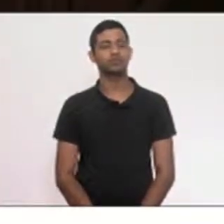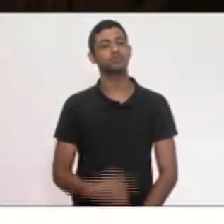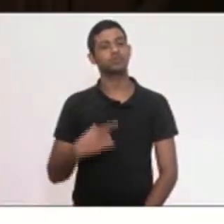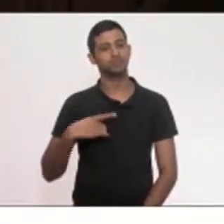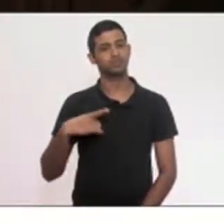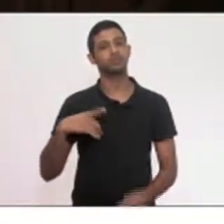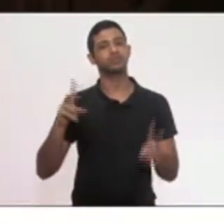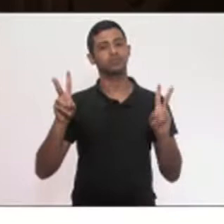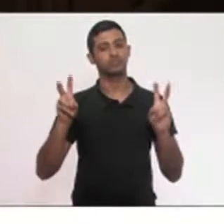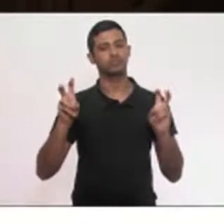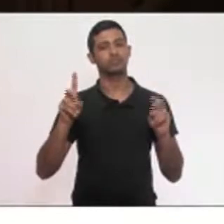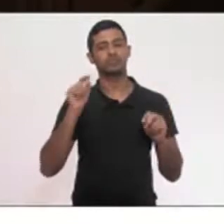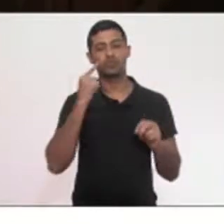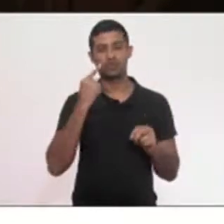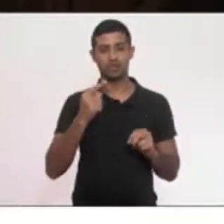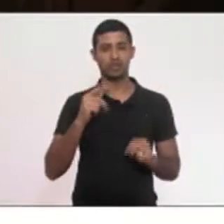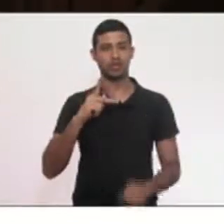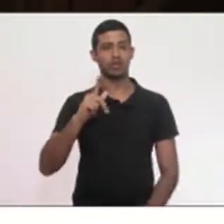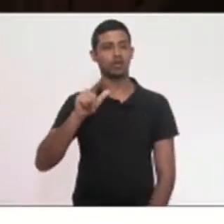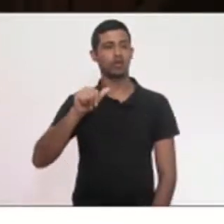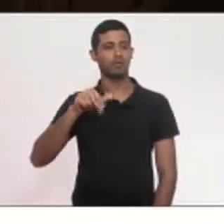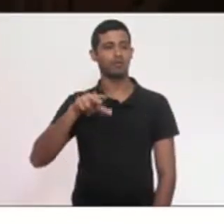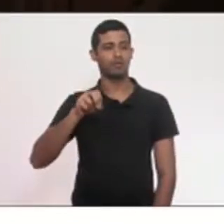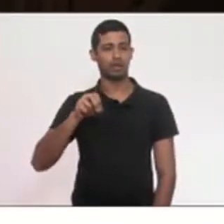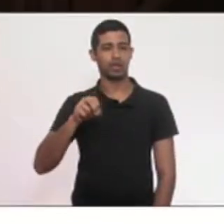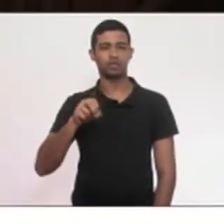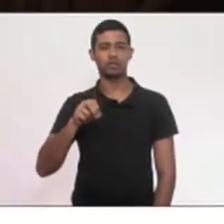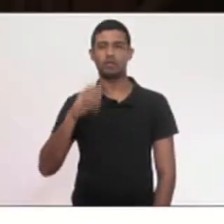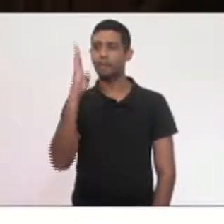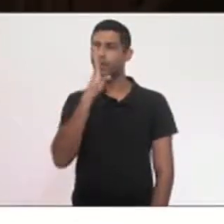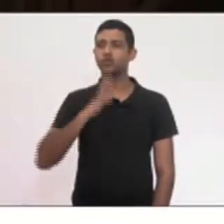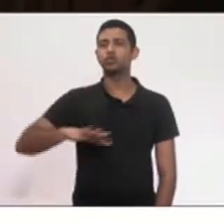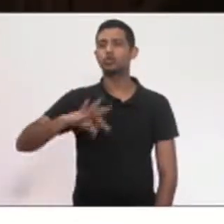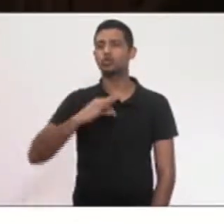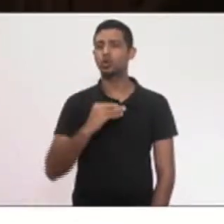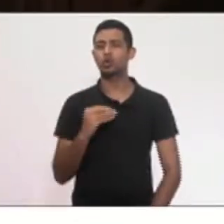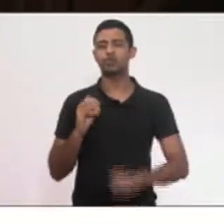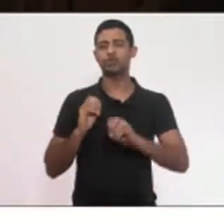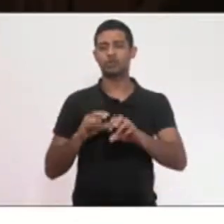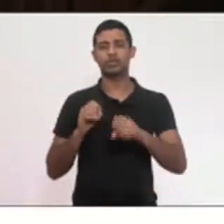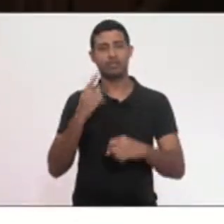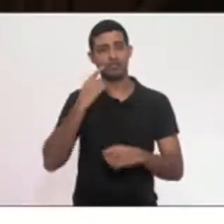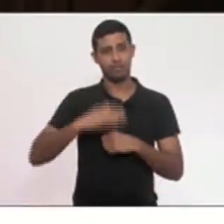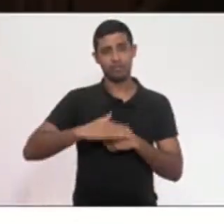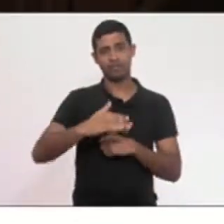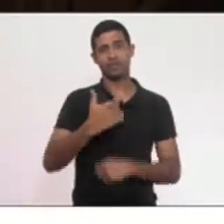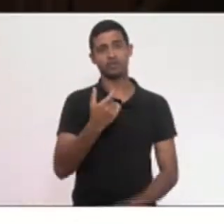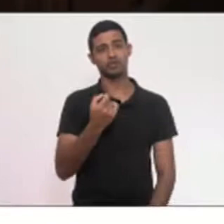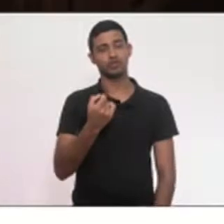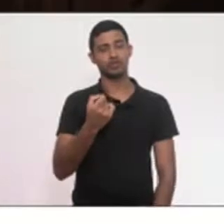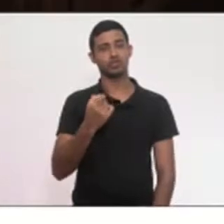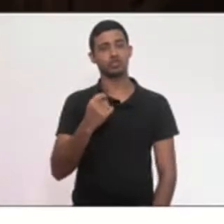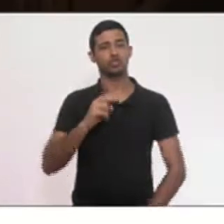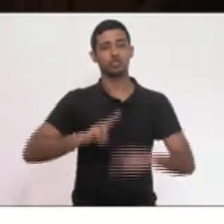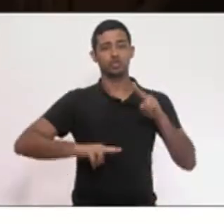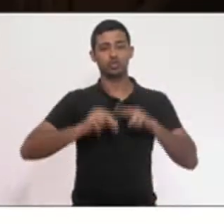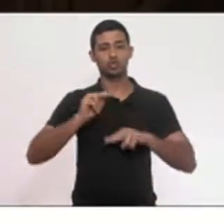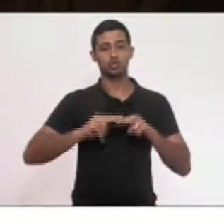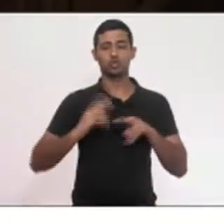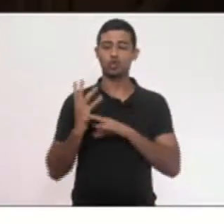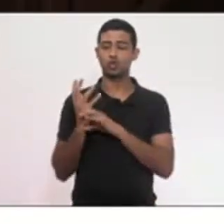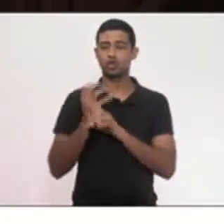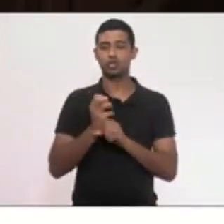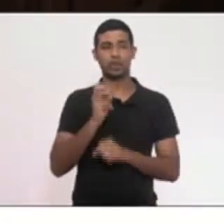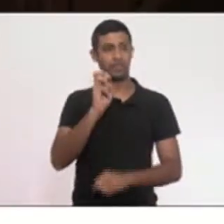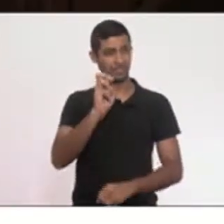tema do Plano Nacional de Educação, que no próximo dia 20 de junho completará 5 anos de vigência,